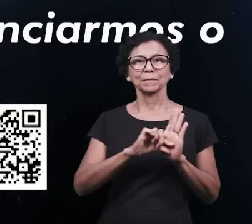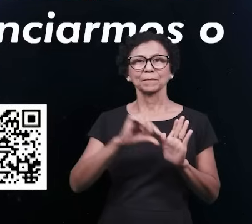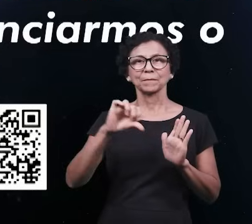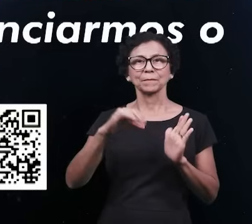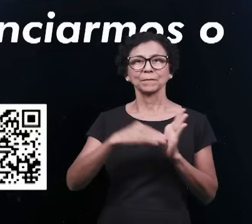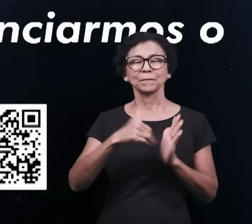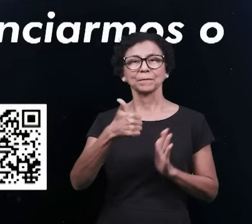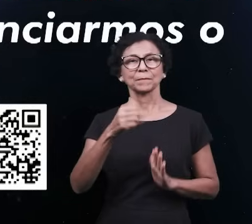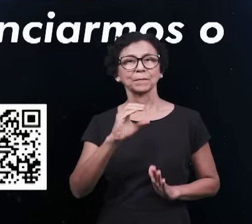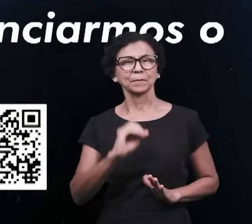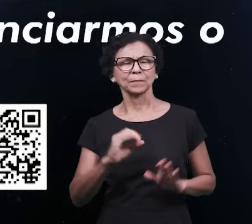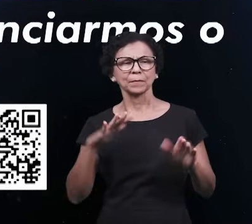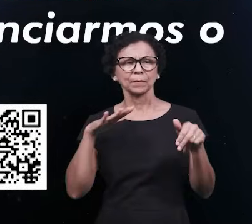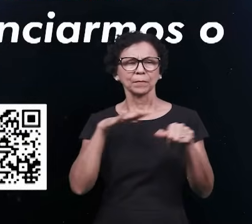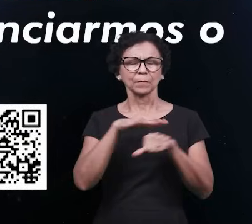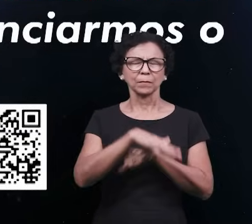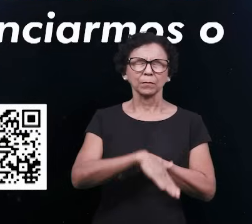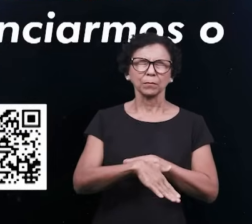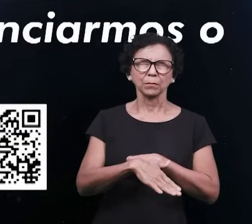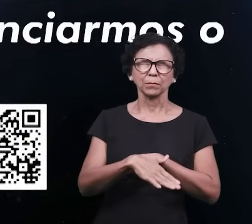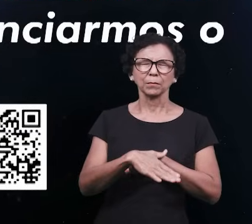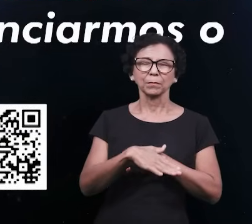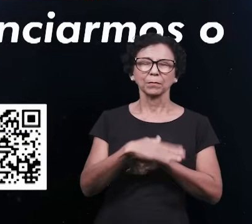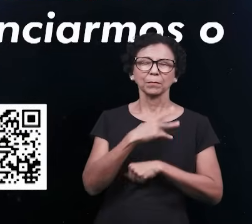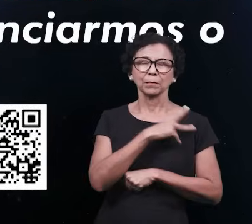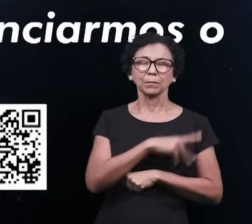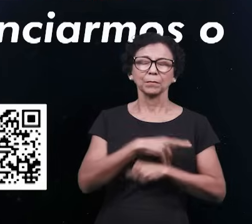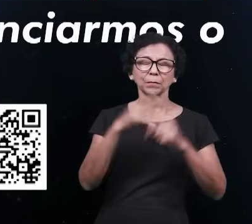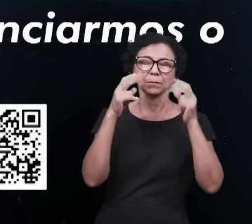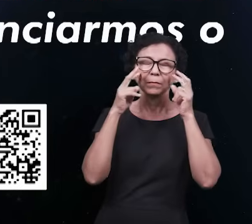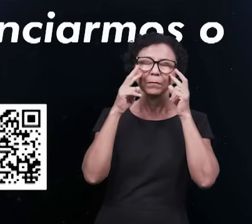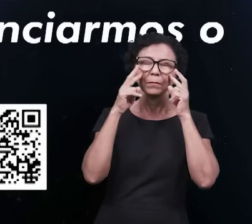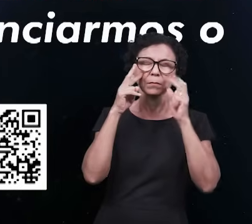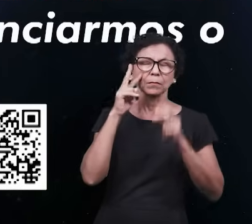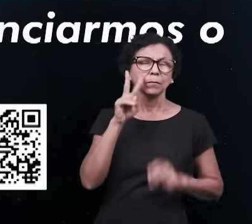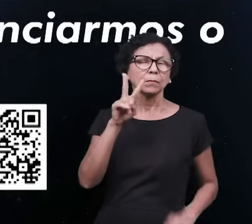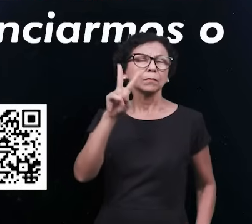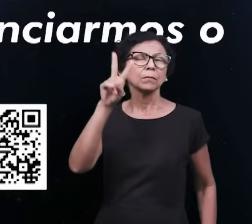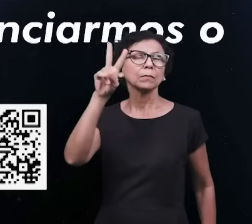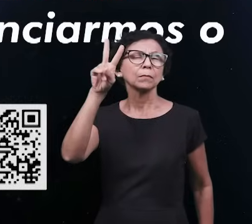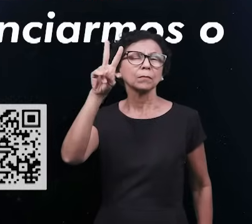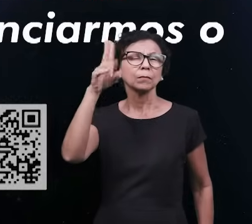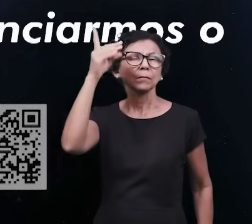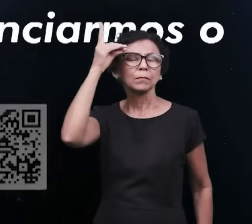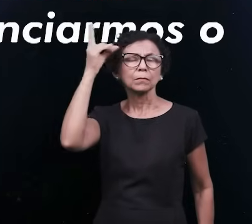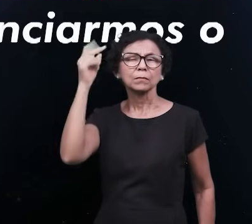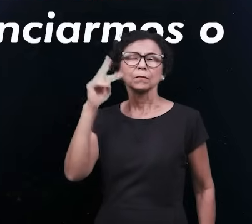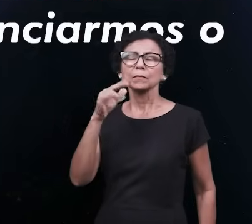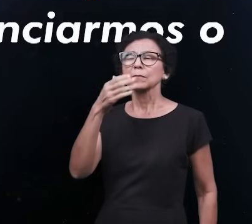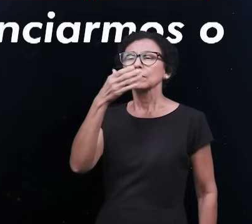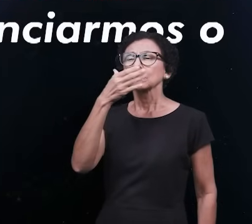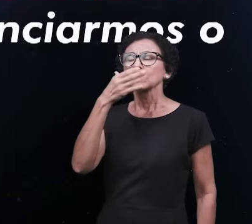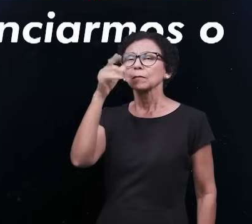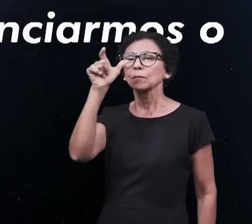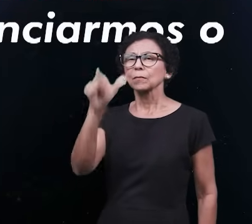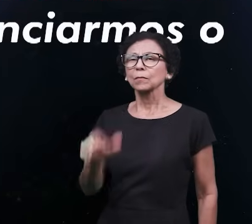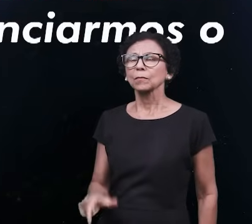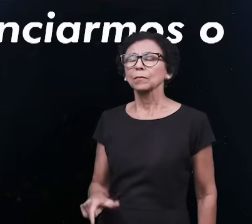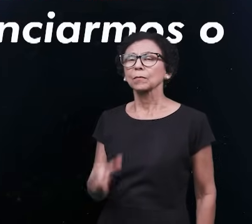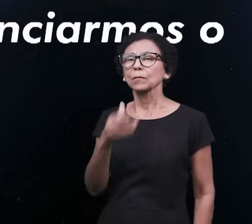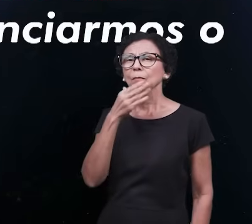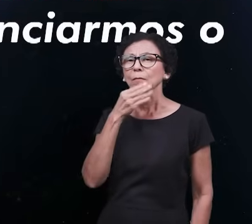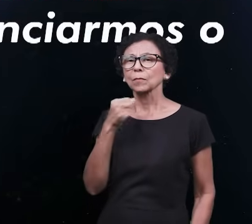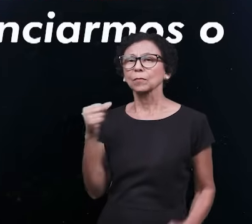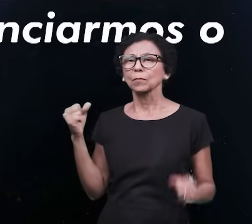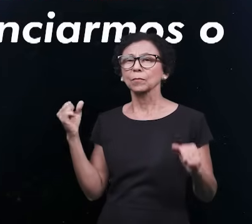E Paulo teve de noite uma visão, em que se apresentava um varão da Macedônia e lhe rogava